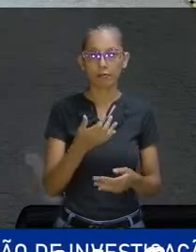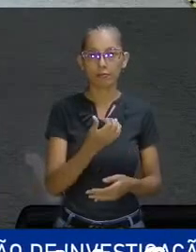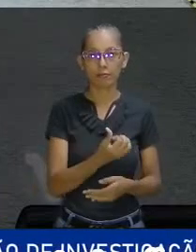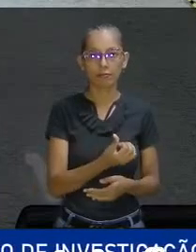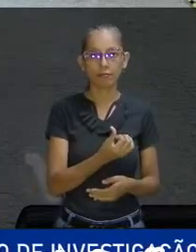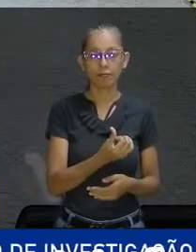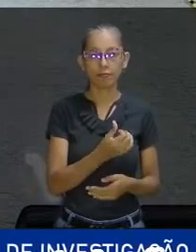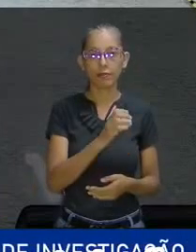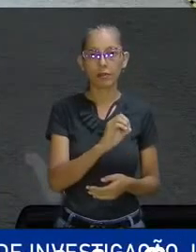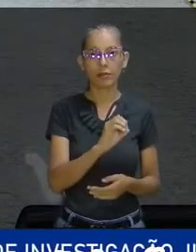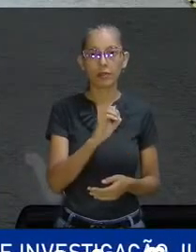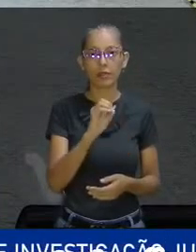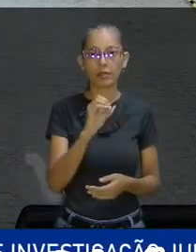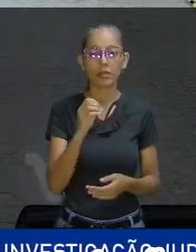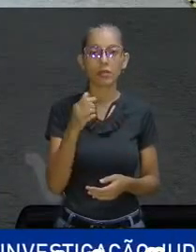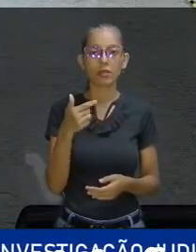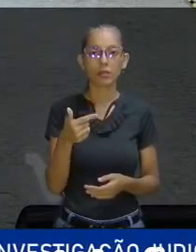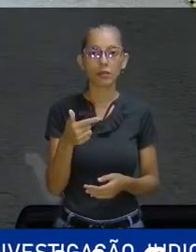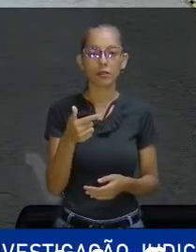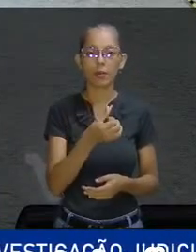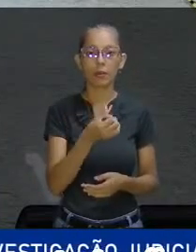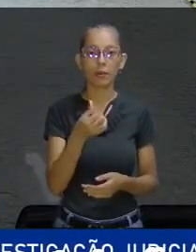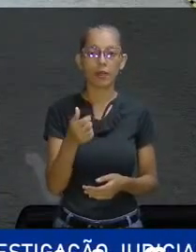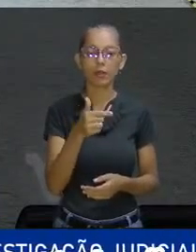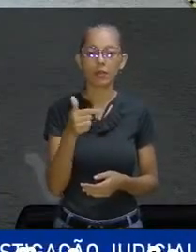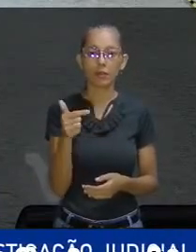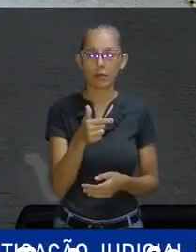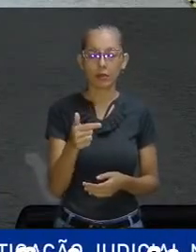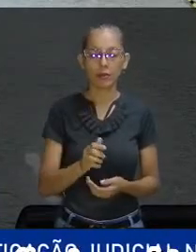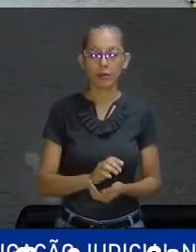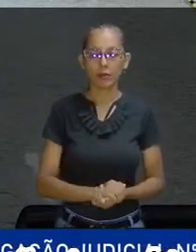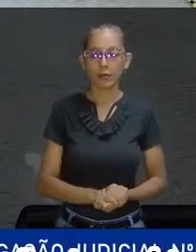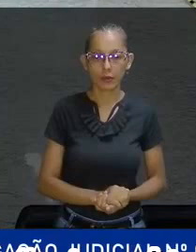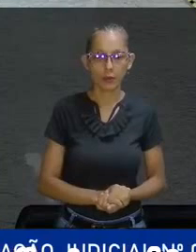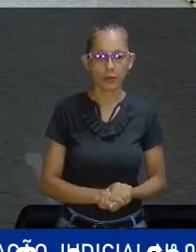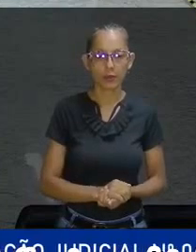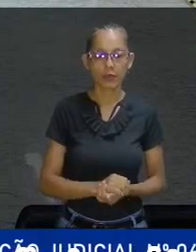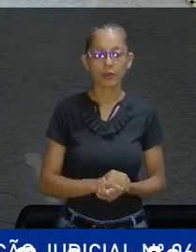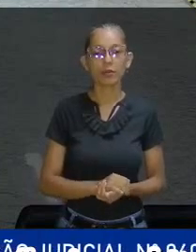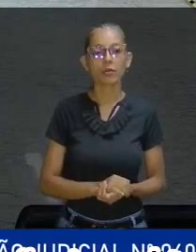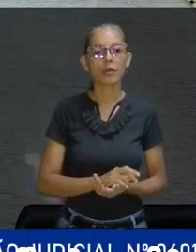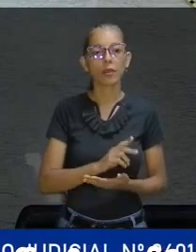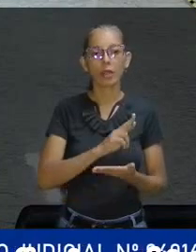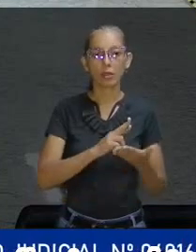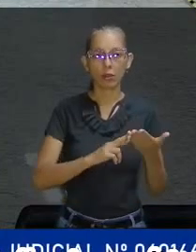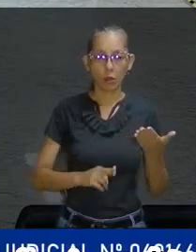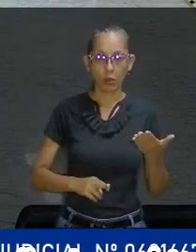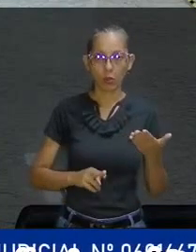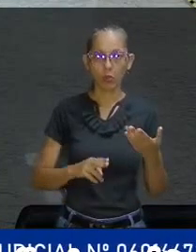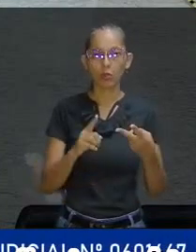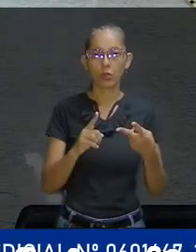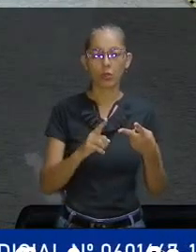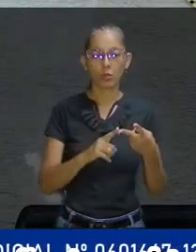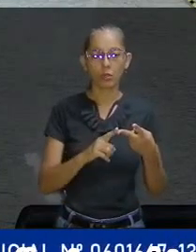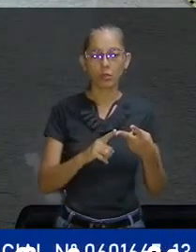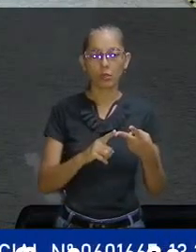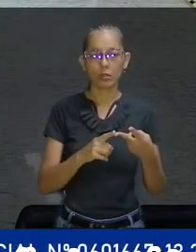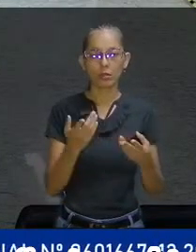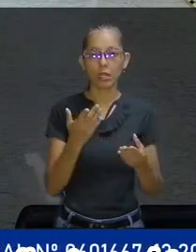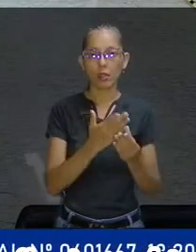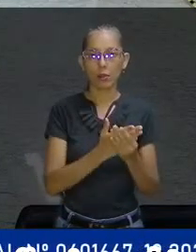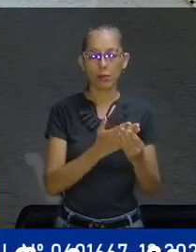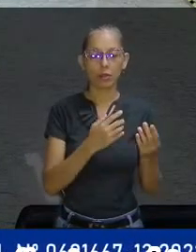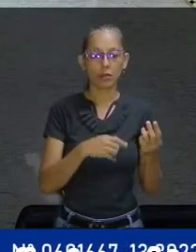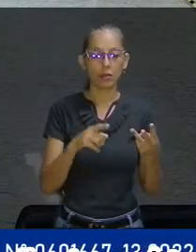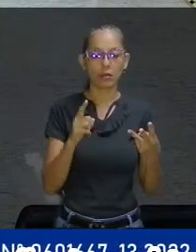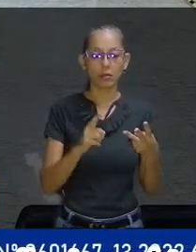600.062/2022. Os termos de apreensão, os relatórios de análise judiciária, a autorização judicial para a